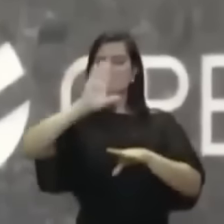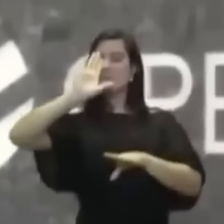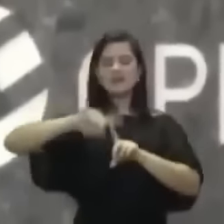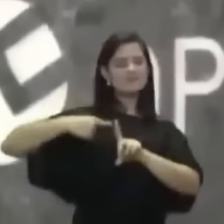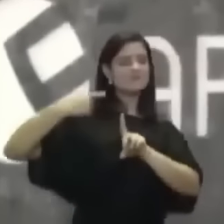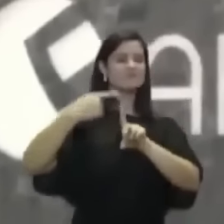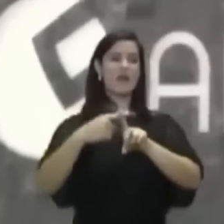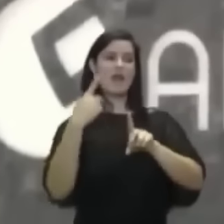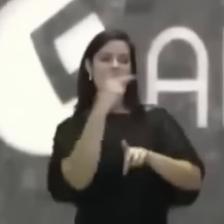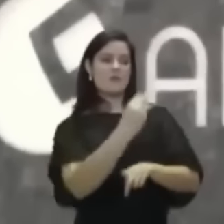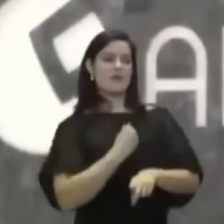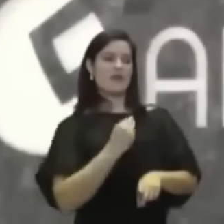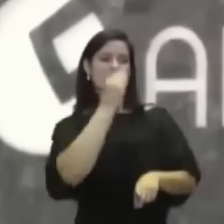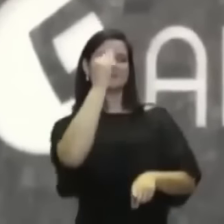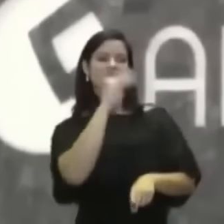Pedro.